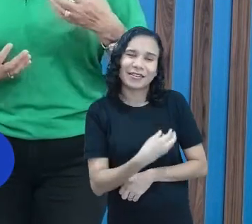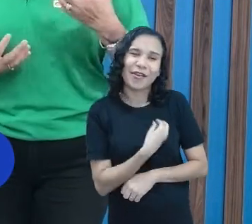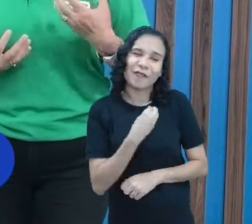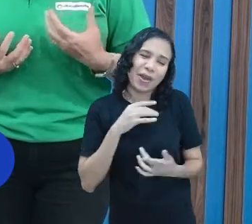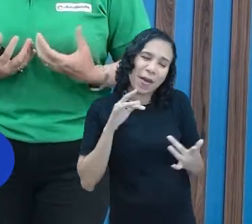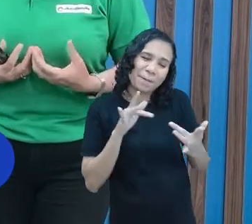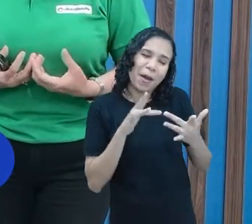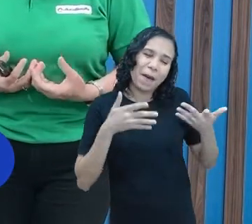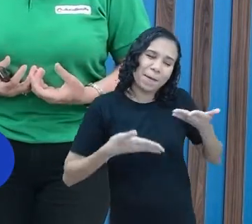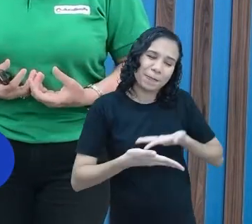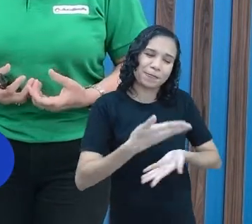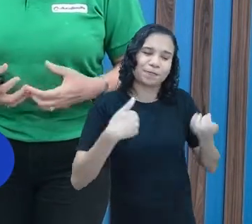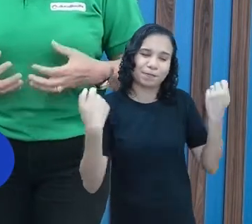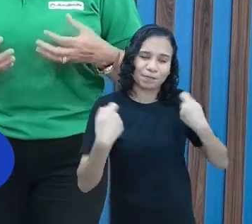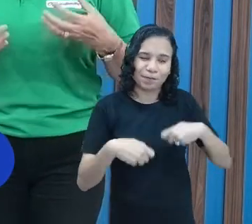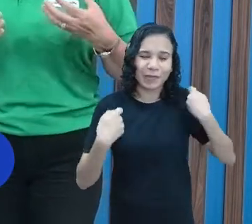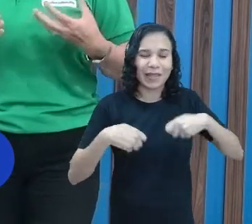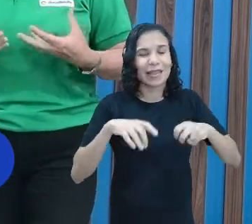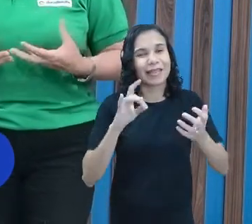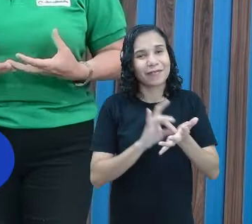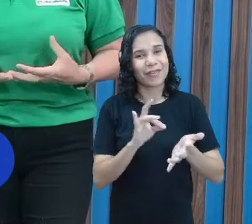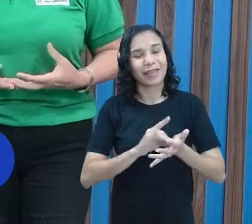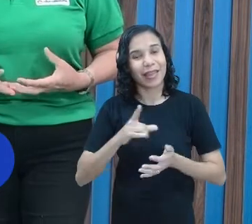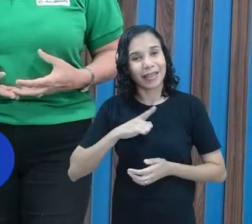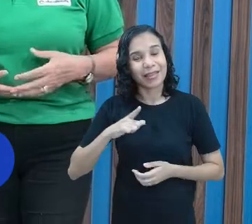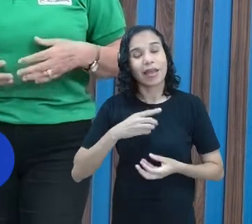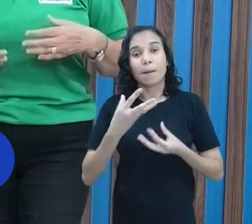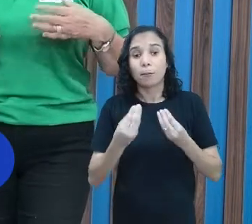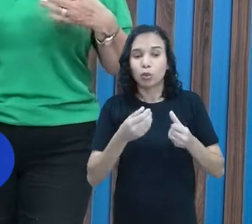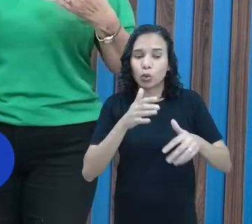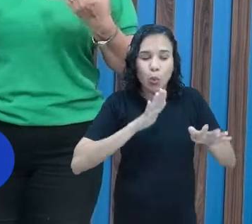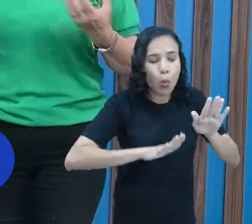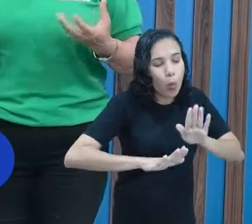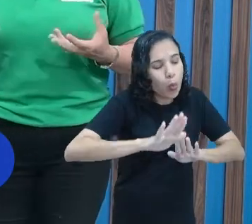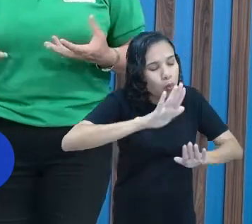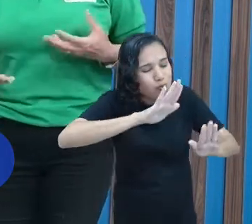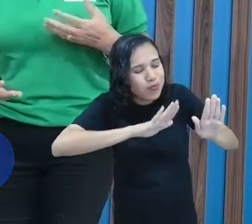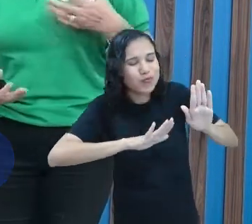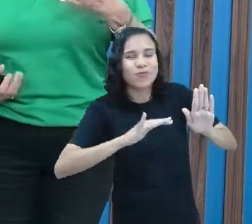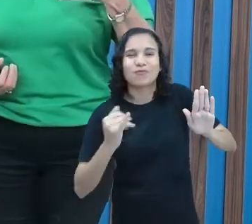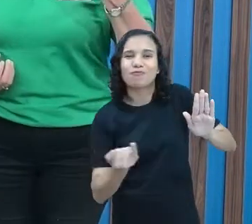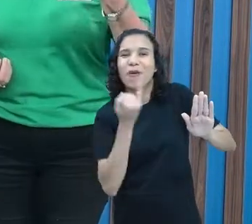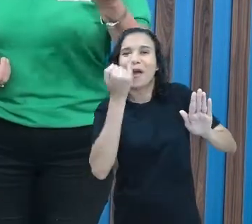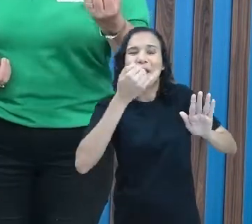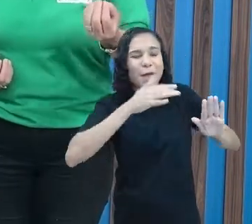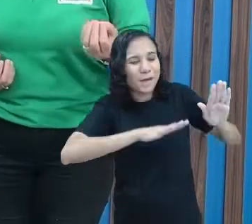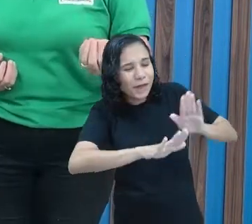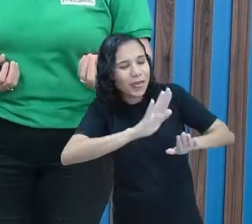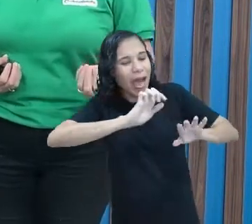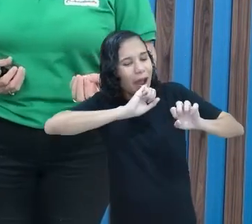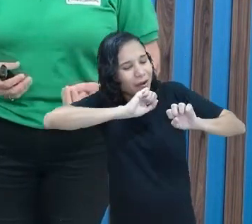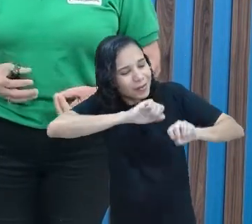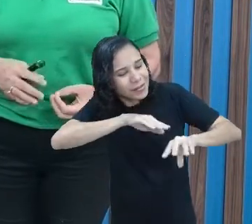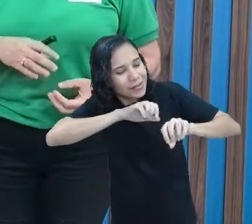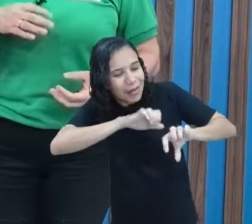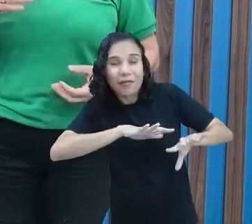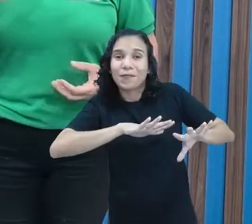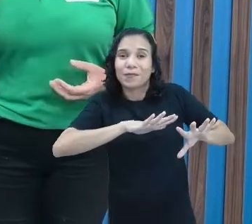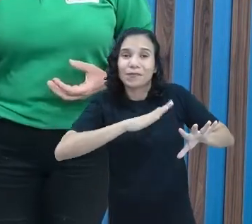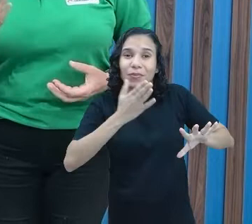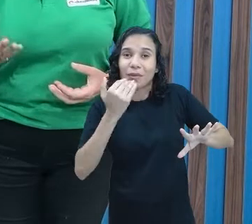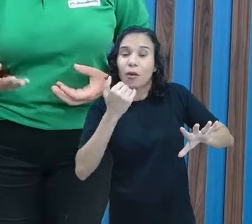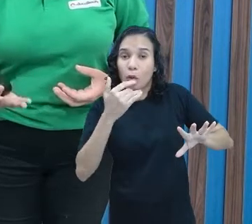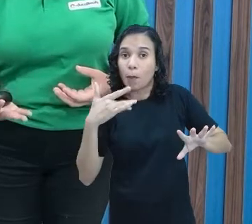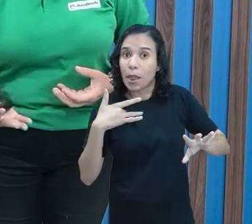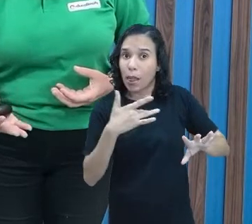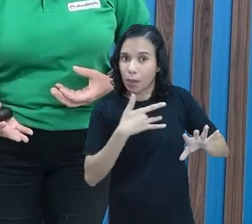ela precisa realmente ter bastante cuidado. É fundamental cuidar, não é, o ensinar, não é, a